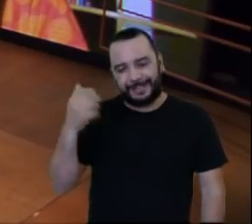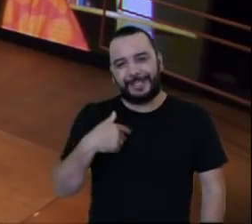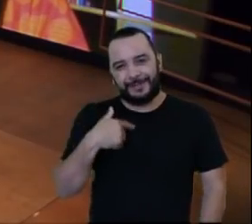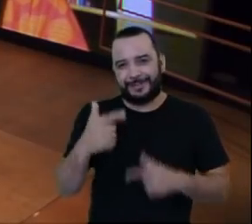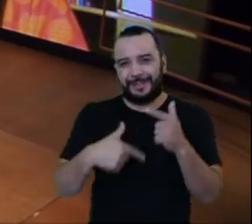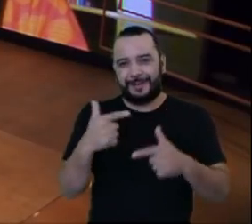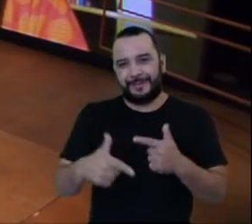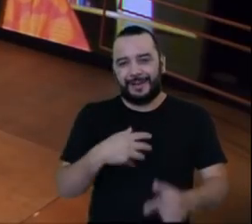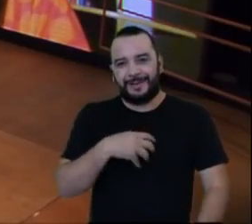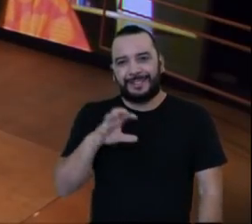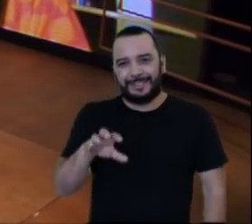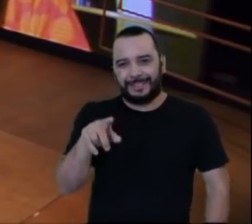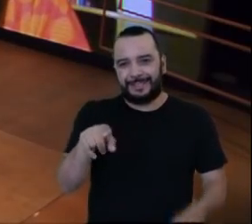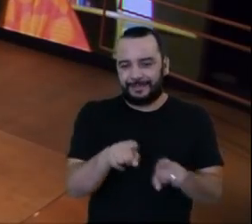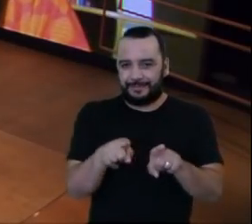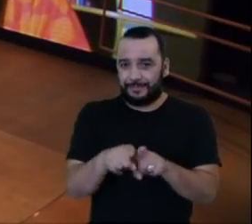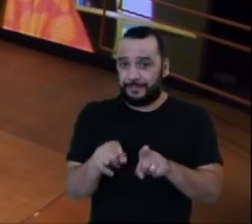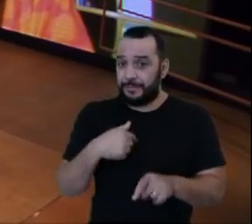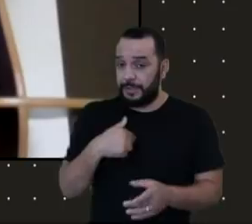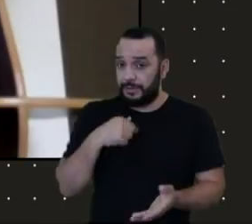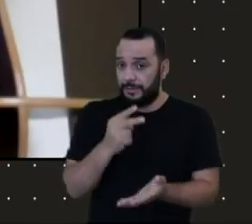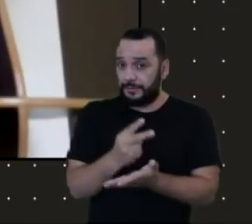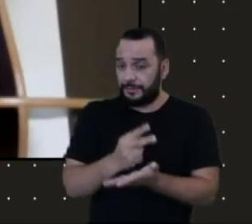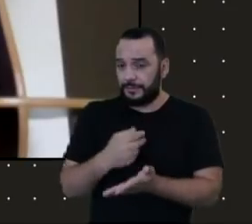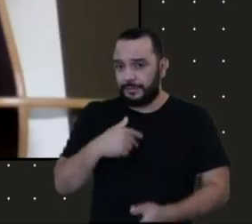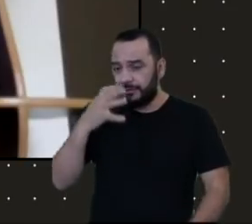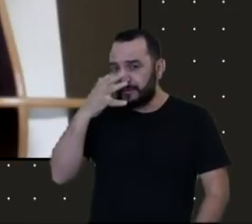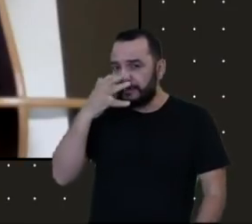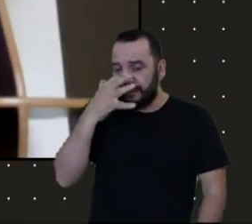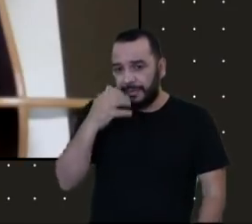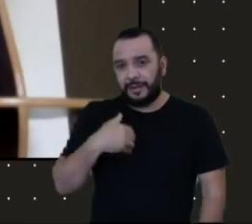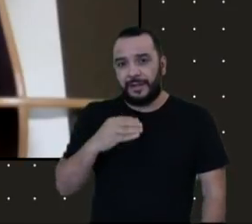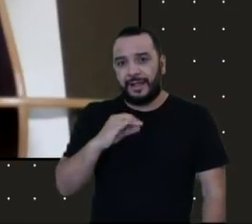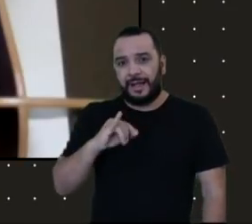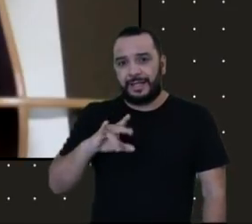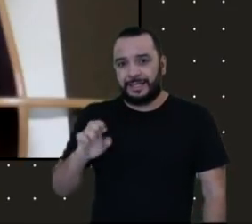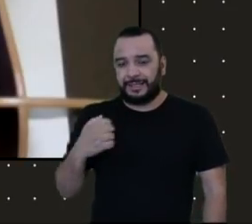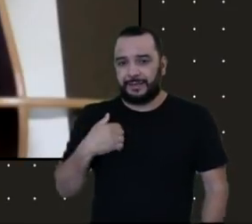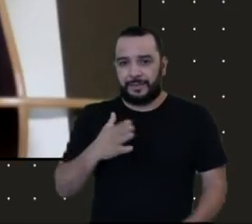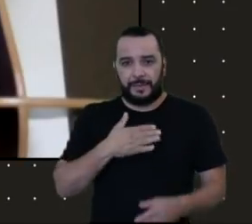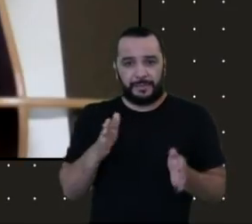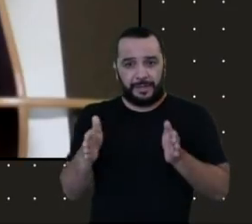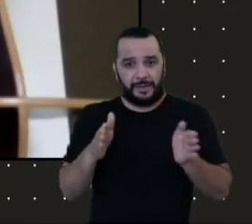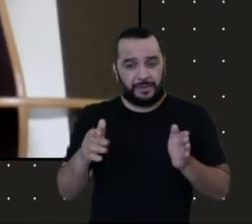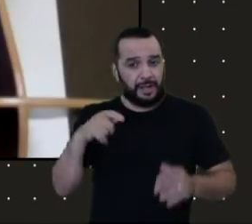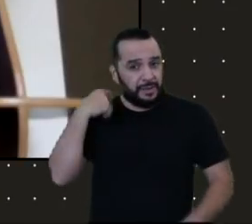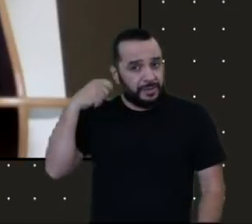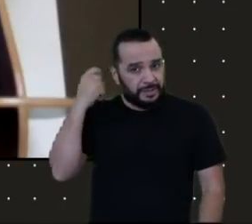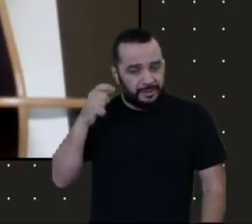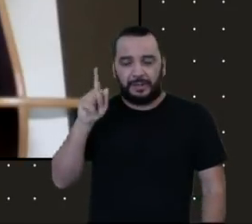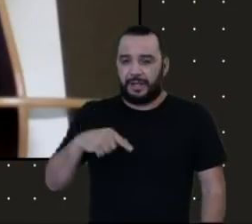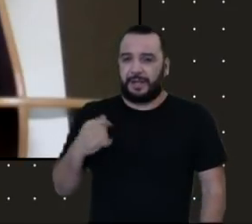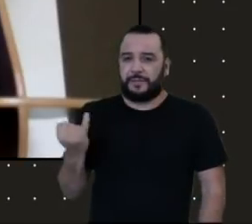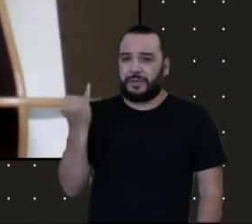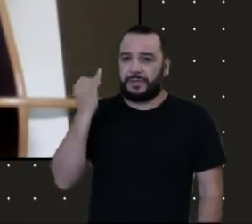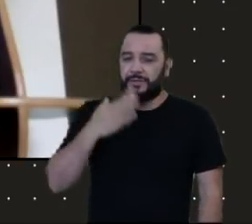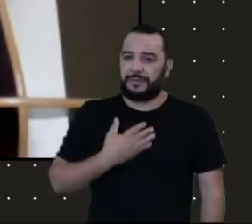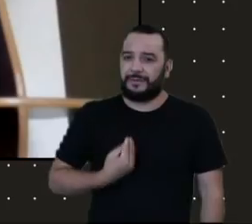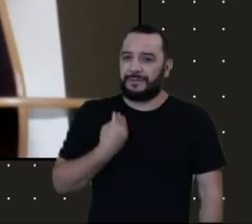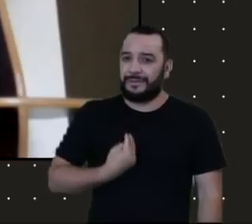de espectadores. E assim, Clarice continua mais viva do que nunca, nas telas de cinema, nas livrarias e